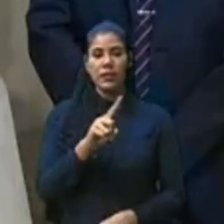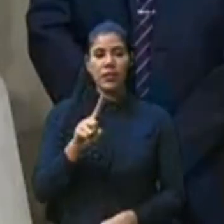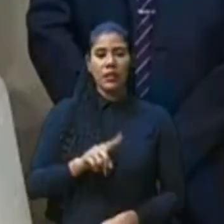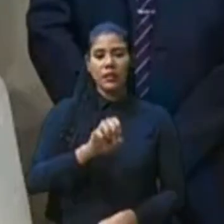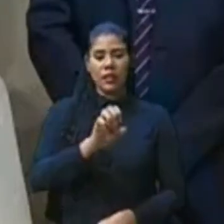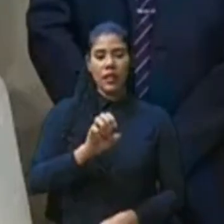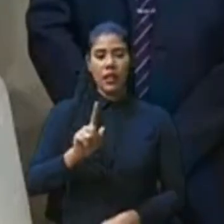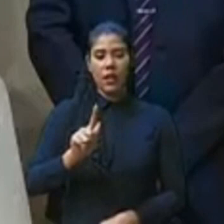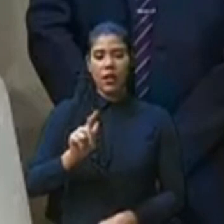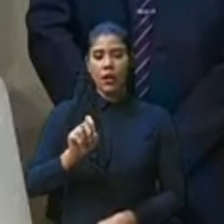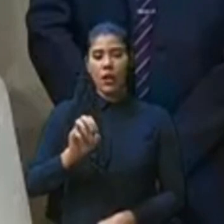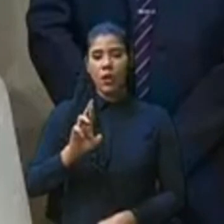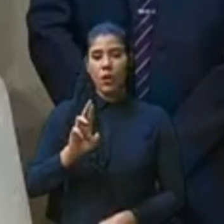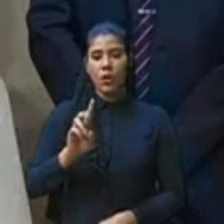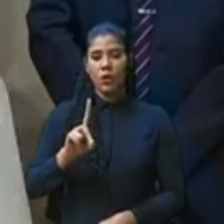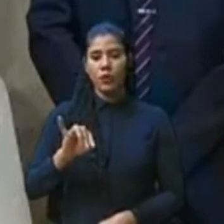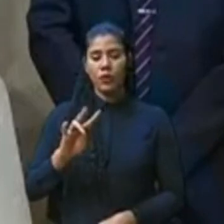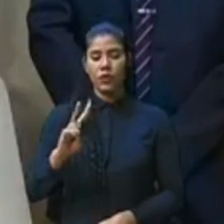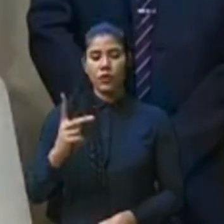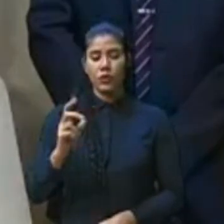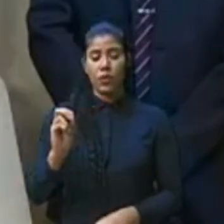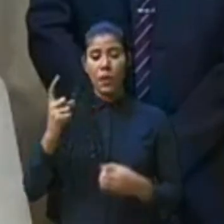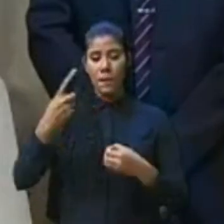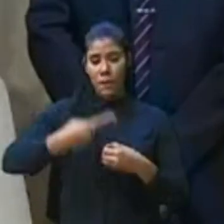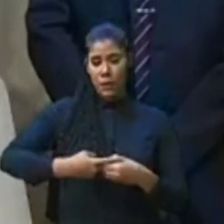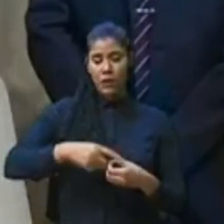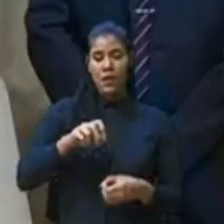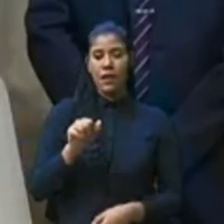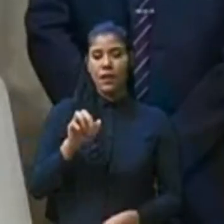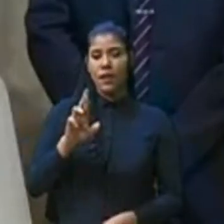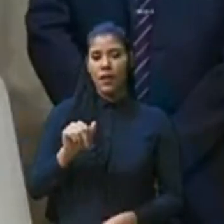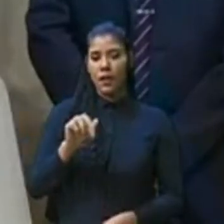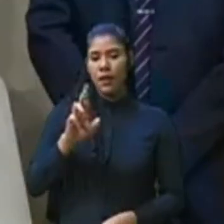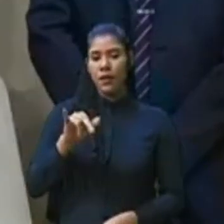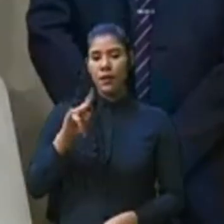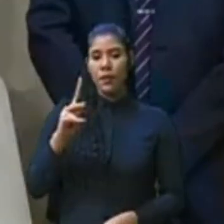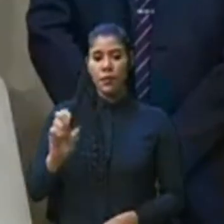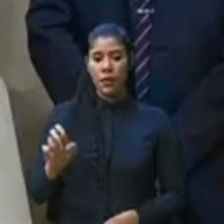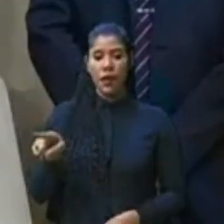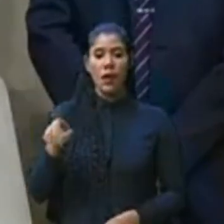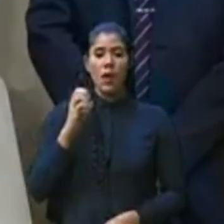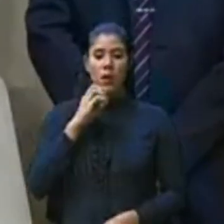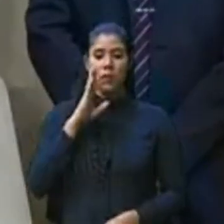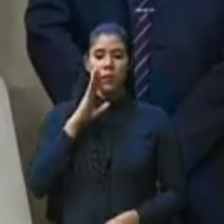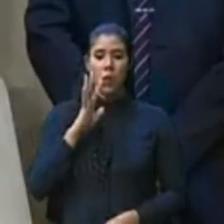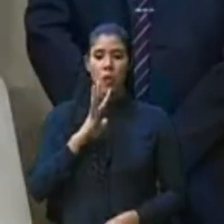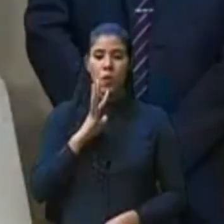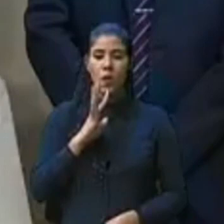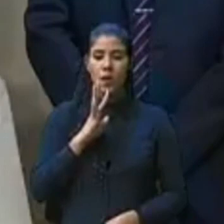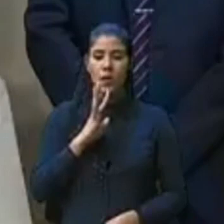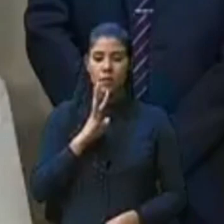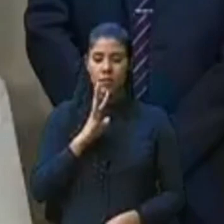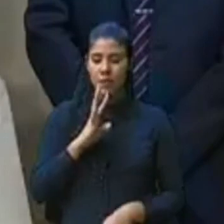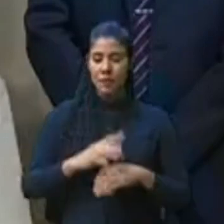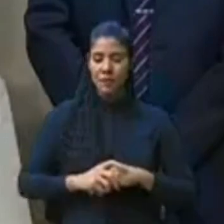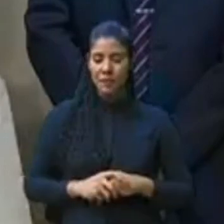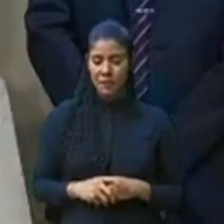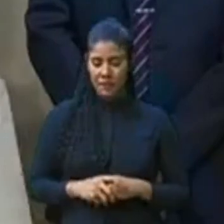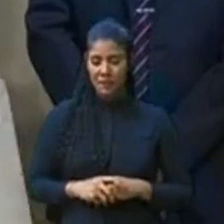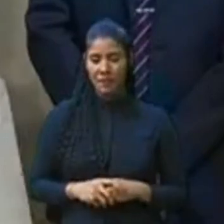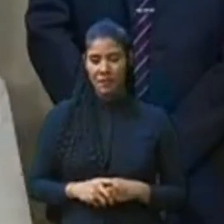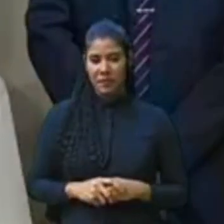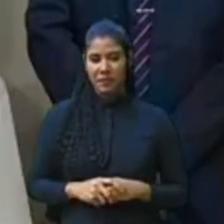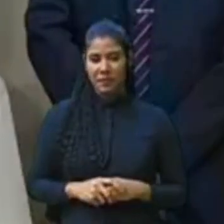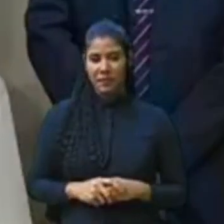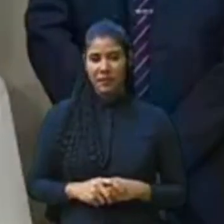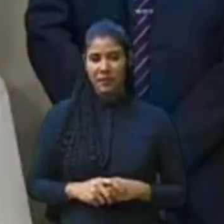Gordinho, lá também no município de Araripe. O Osmar já foi votado no Araripe, conhece exatamente a força